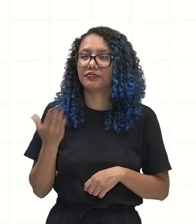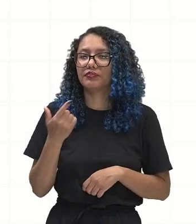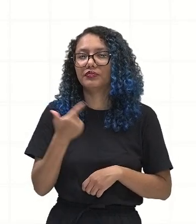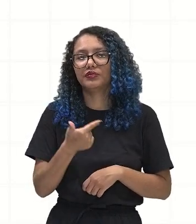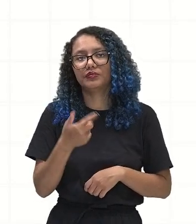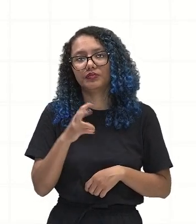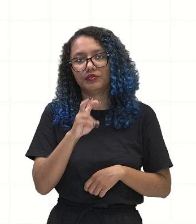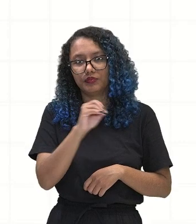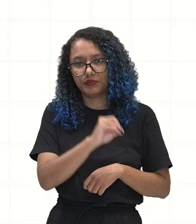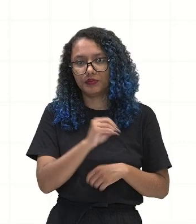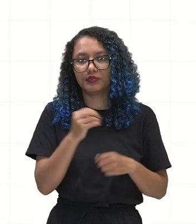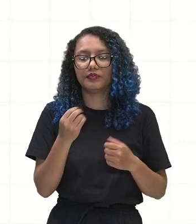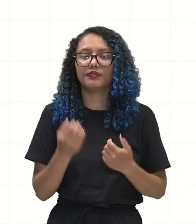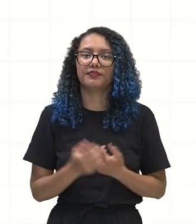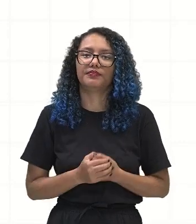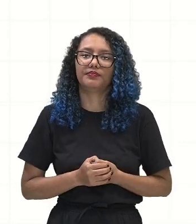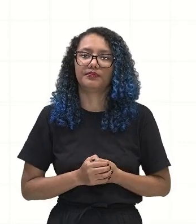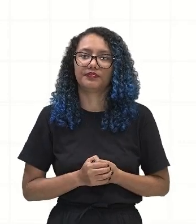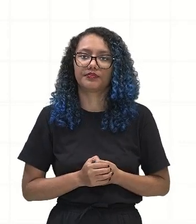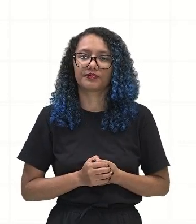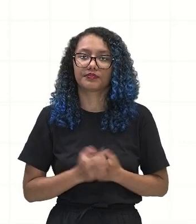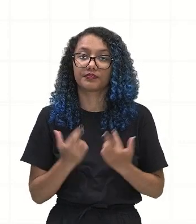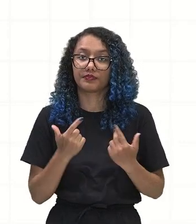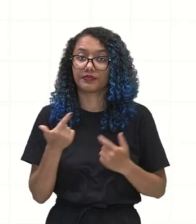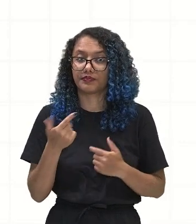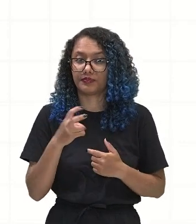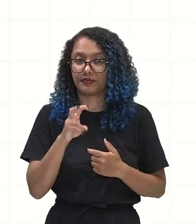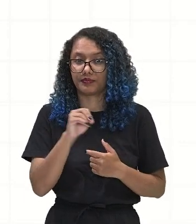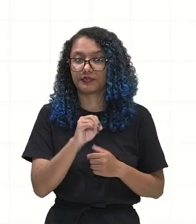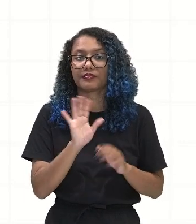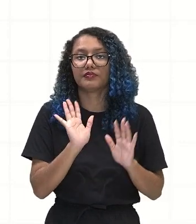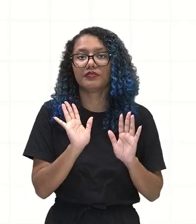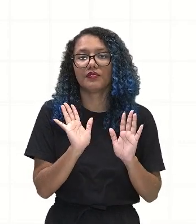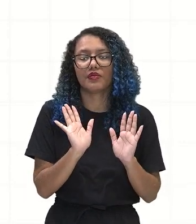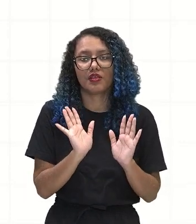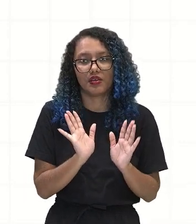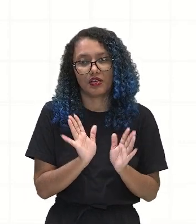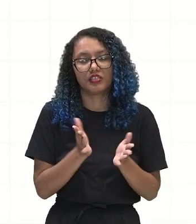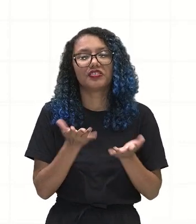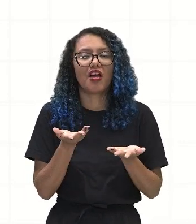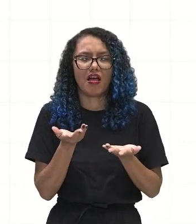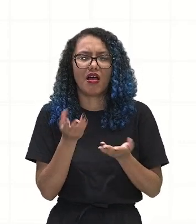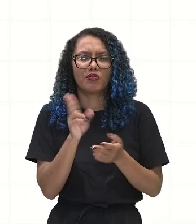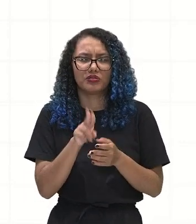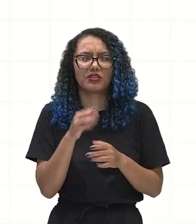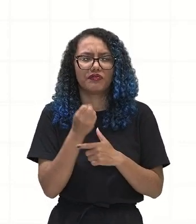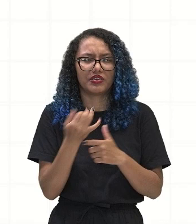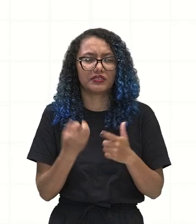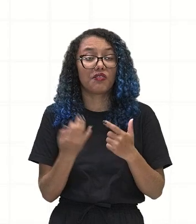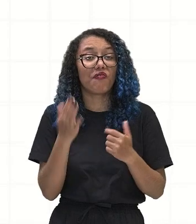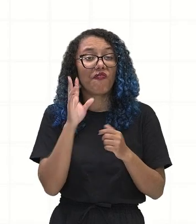250. Viu? Já chegamos também na forma de fração de forma bem fácil, tá?